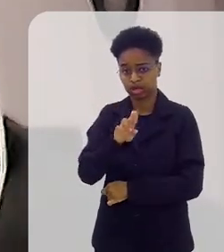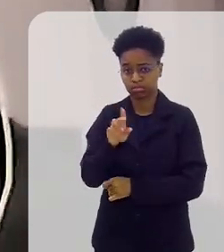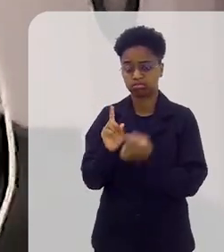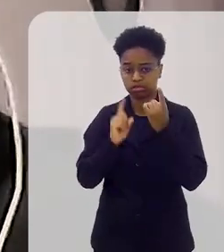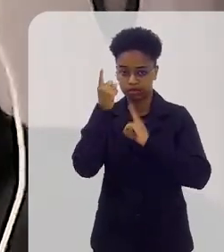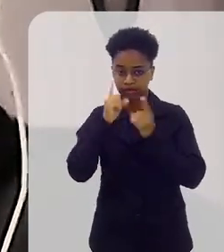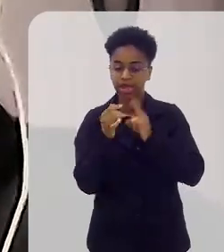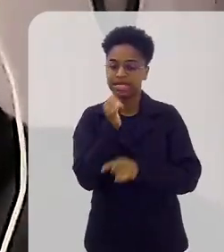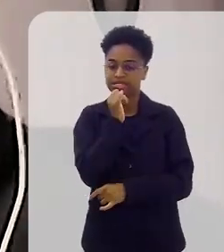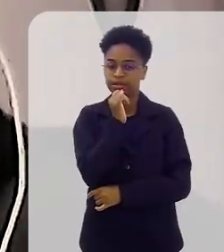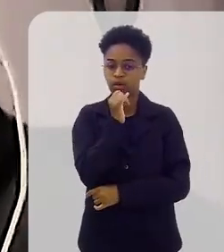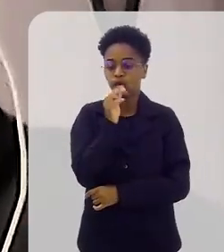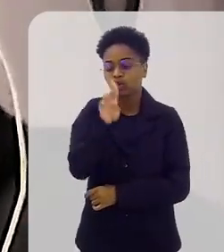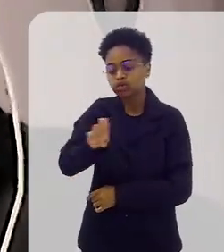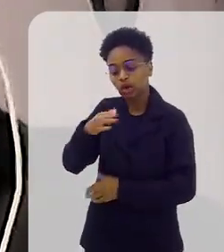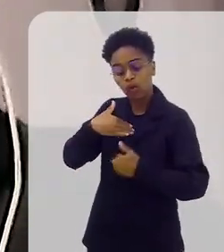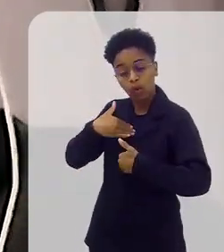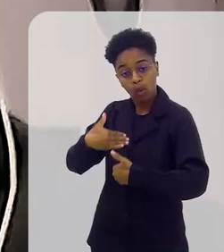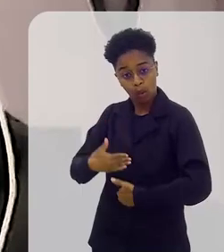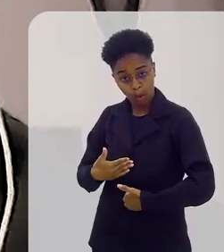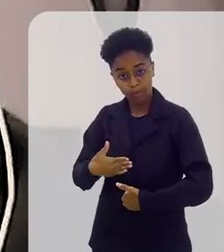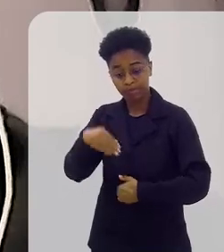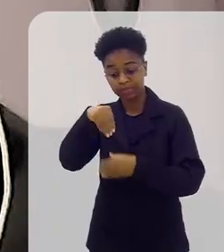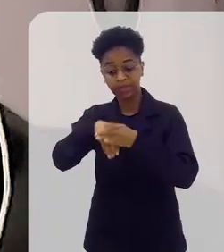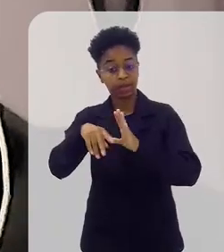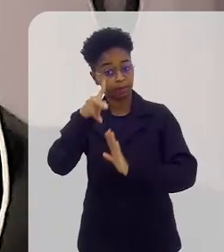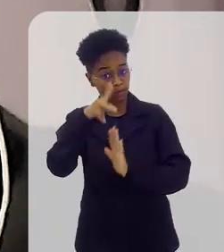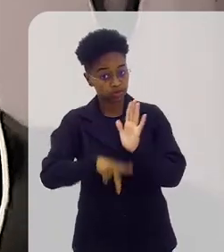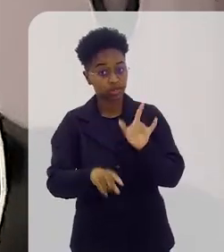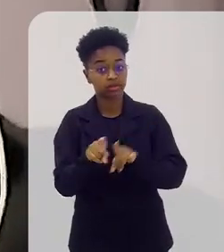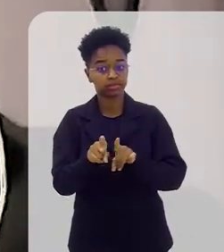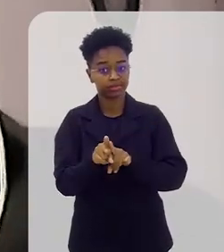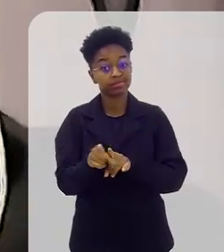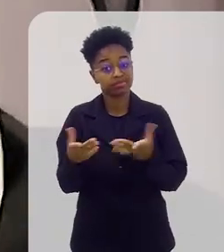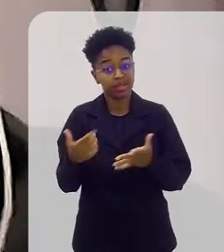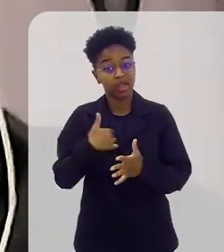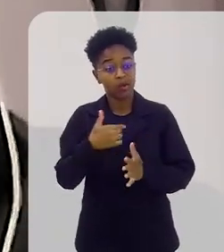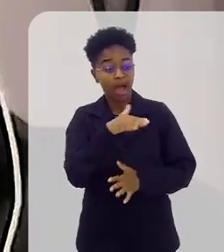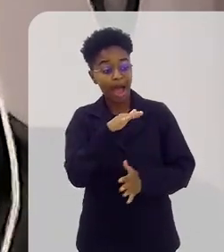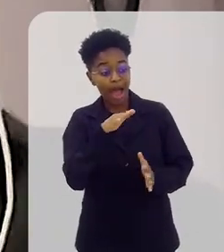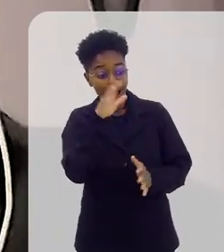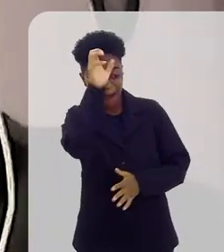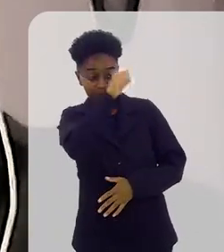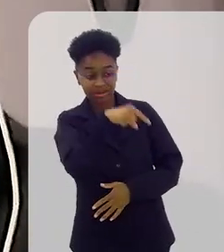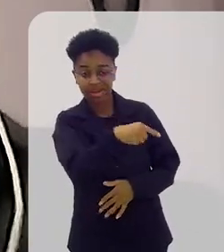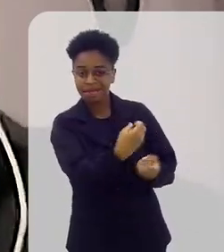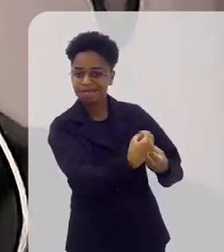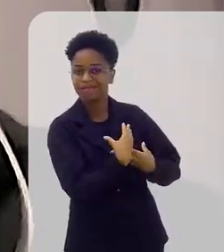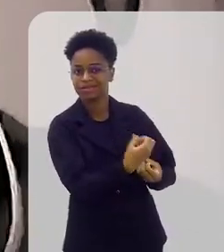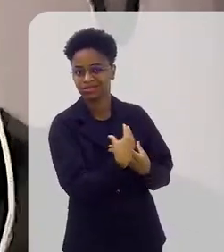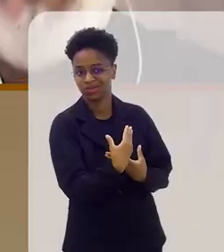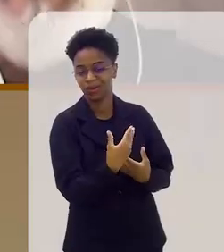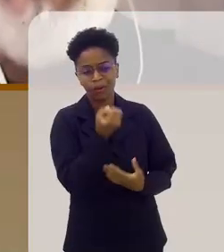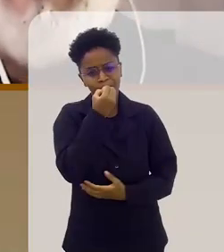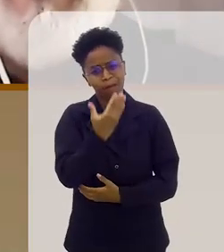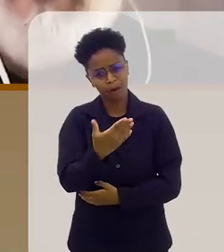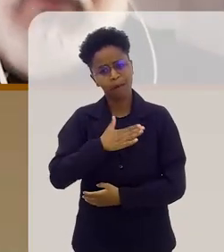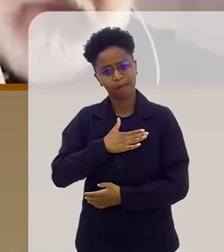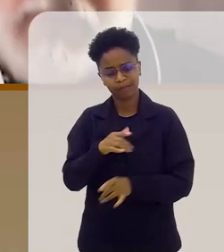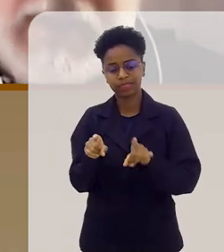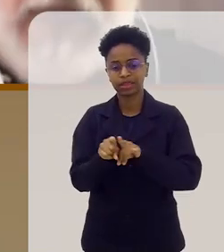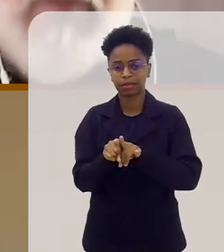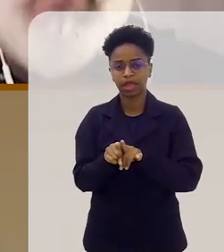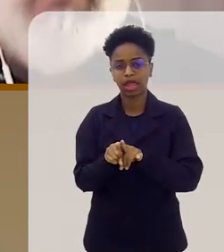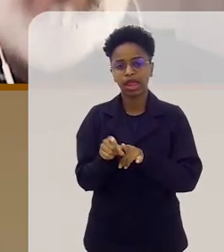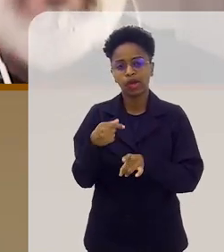né? Essa coisa de você usar o corpo dentro de um projeto. Então, tudo isso eu peguei com o João e foi muito bom para mim.